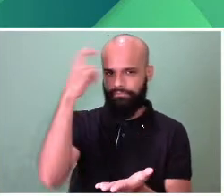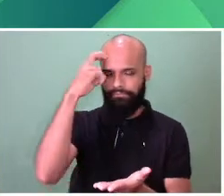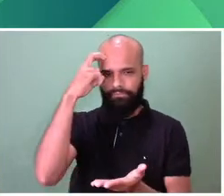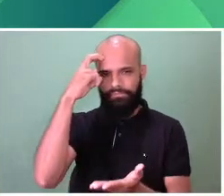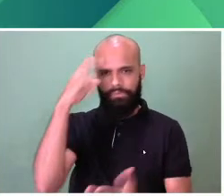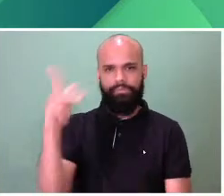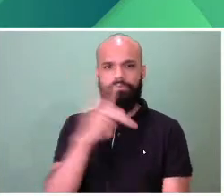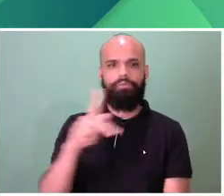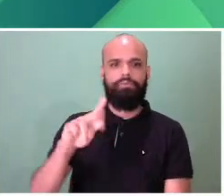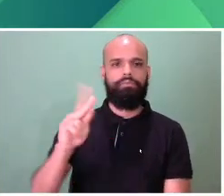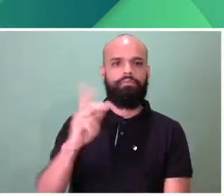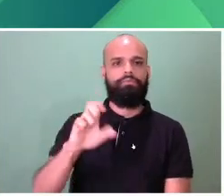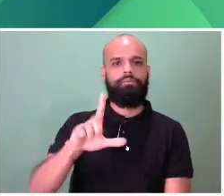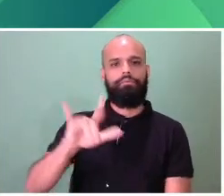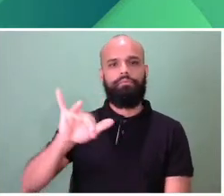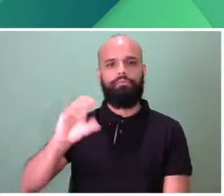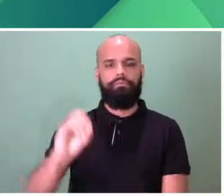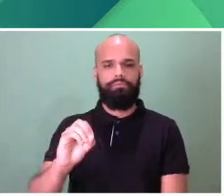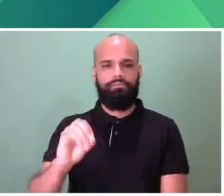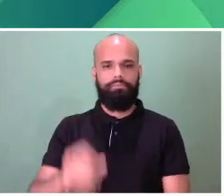Hélio Rodrigues da Rocha.